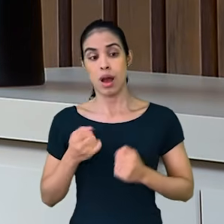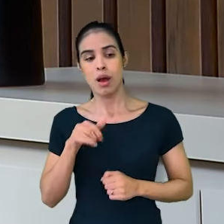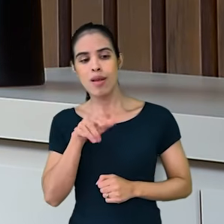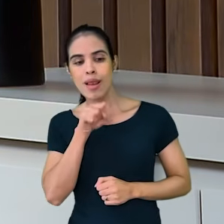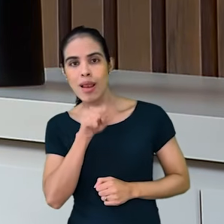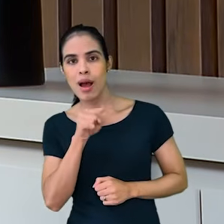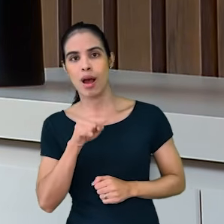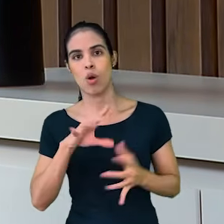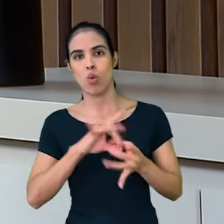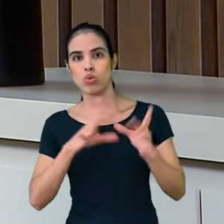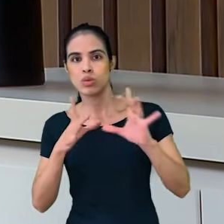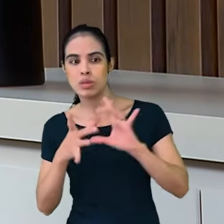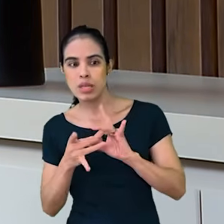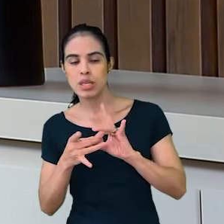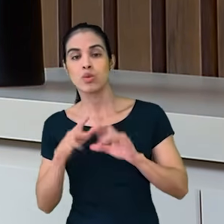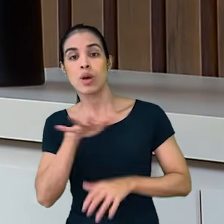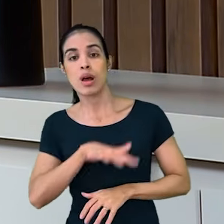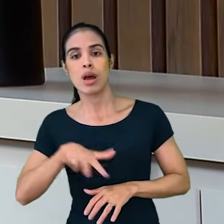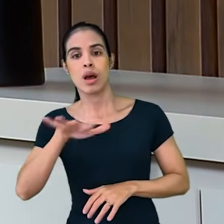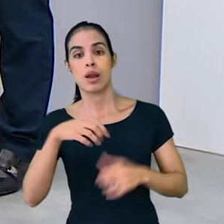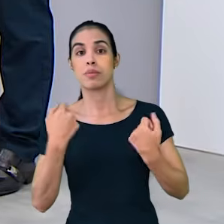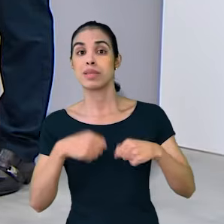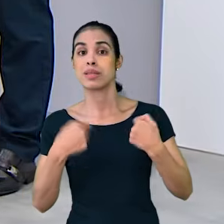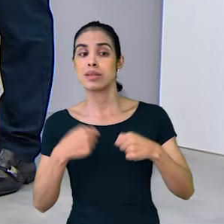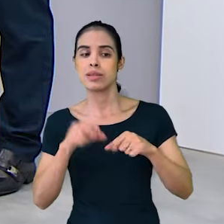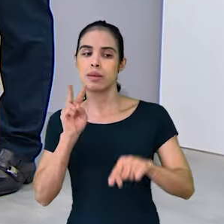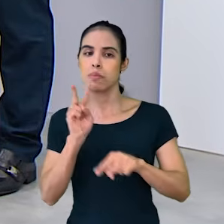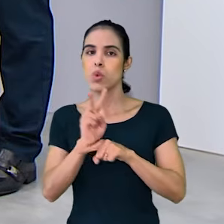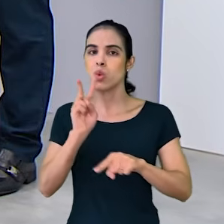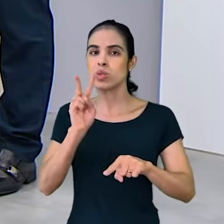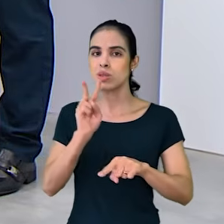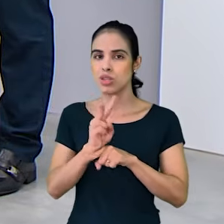uma situação que seja benéfica